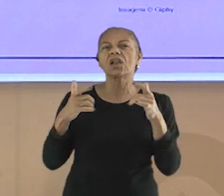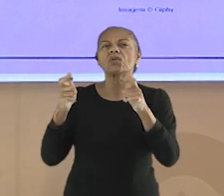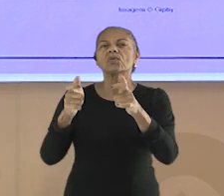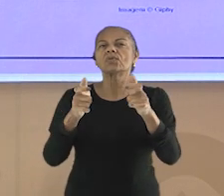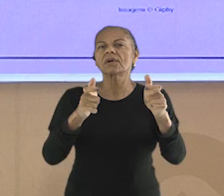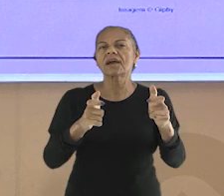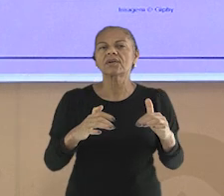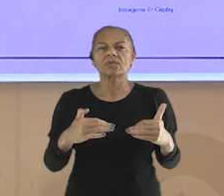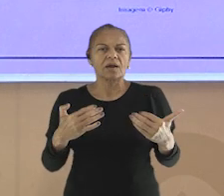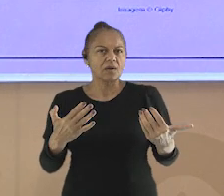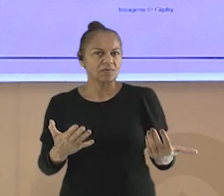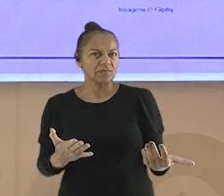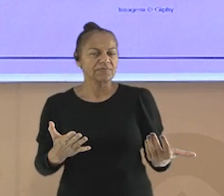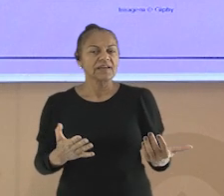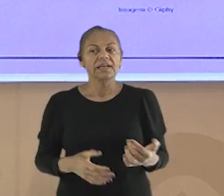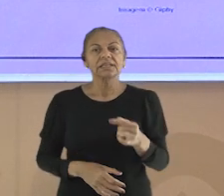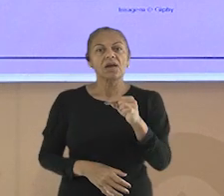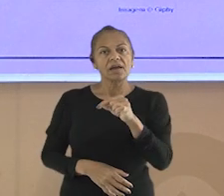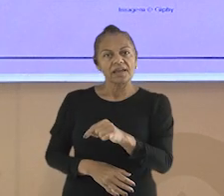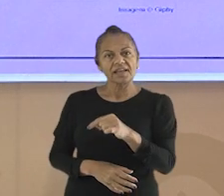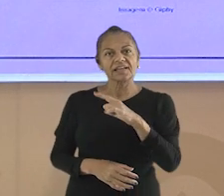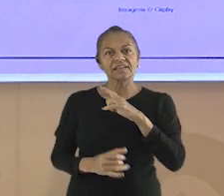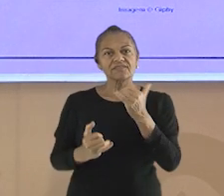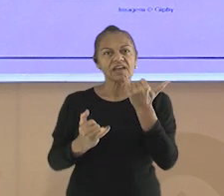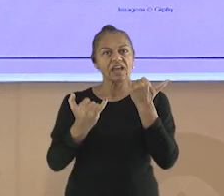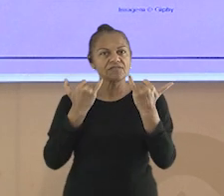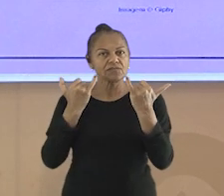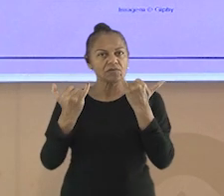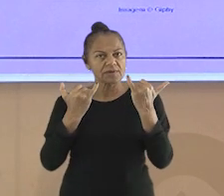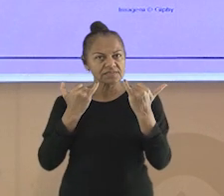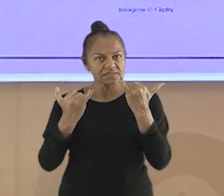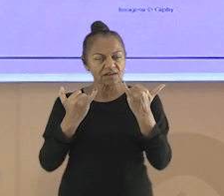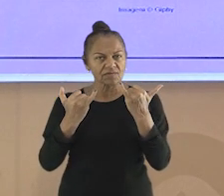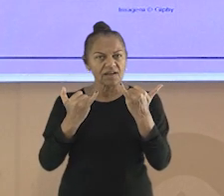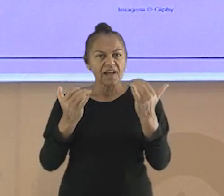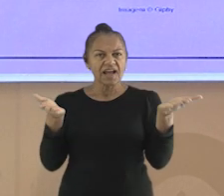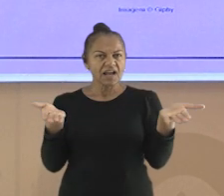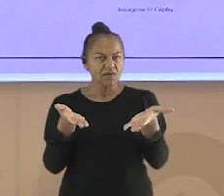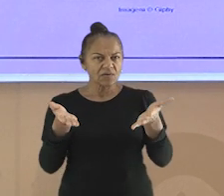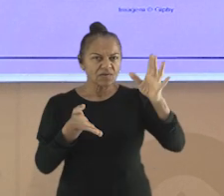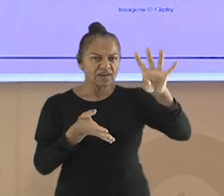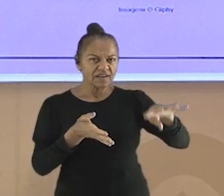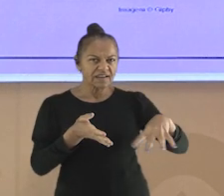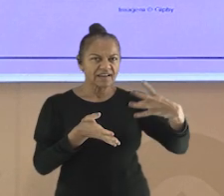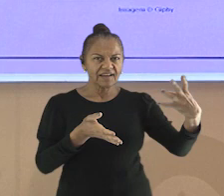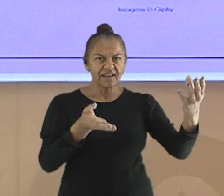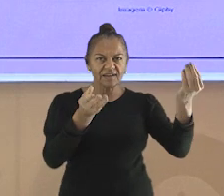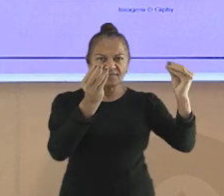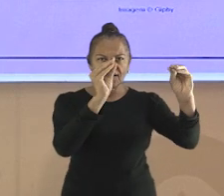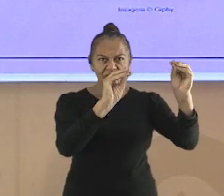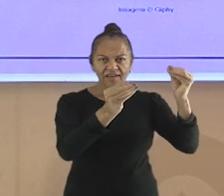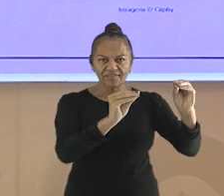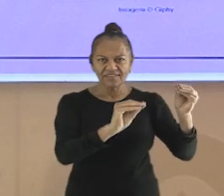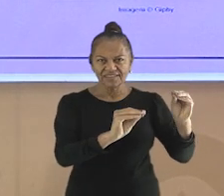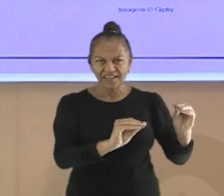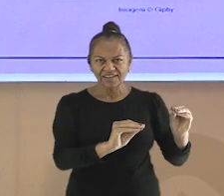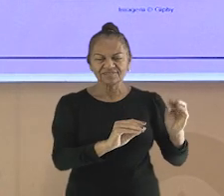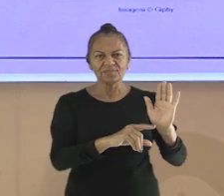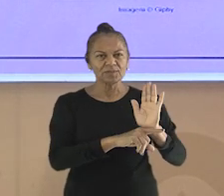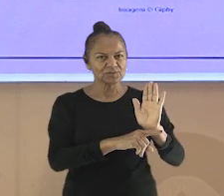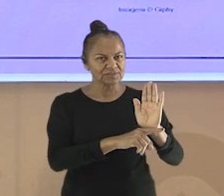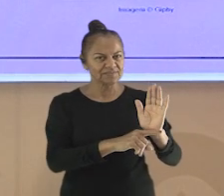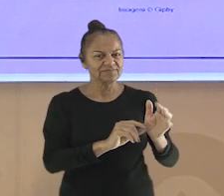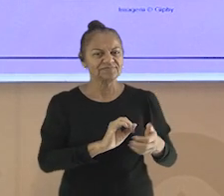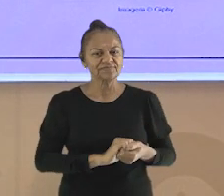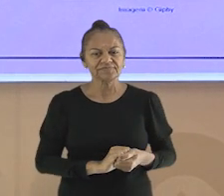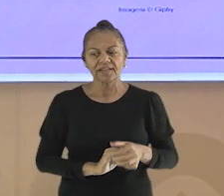as informações em uma tabela. Com a ajuda das informações que Maria obteve, vamos ajudá-la a completar